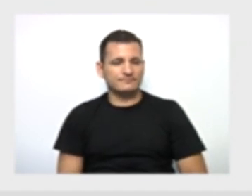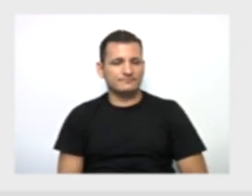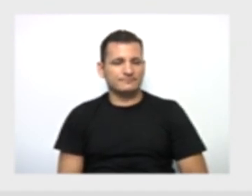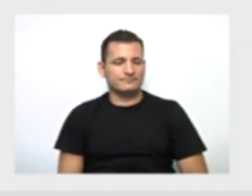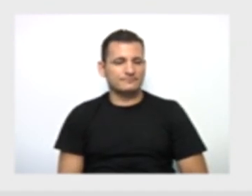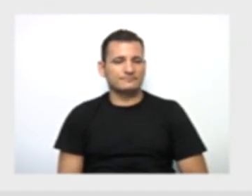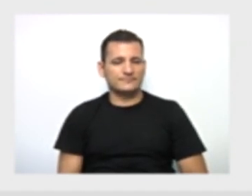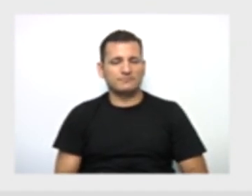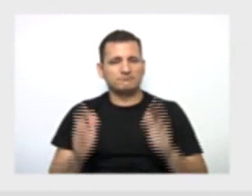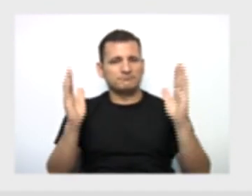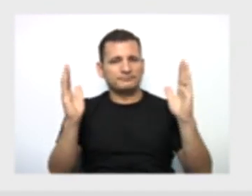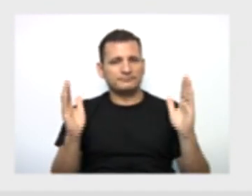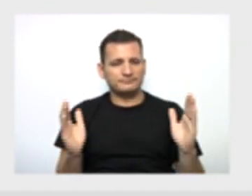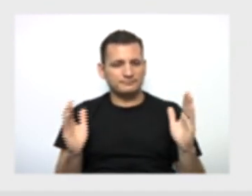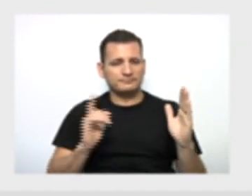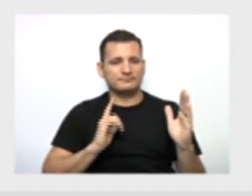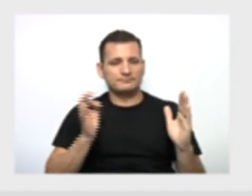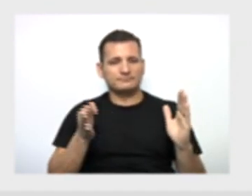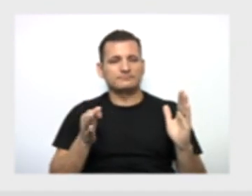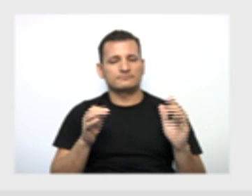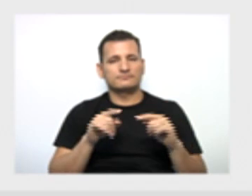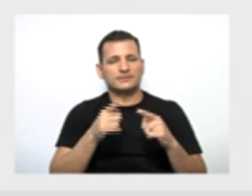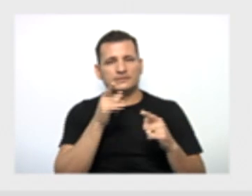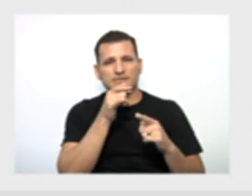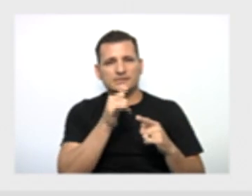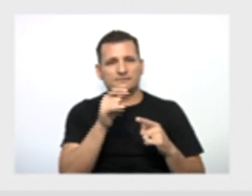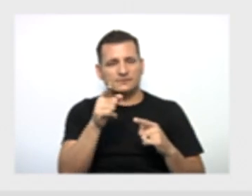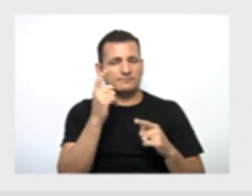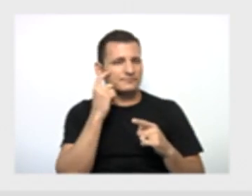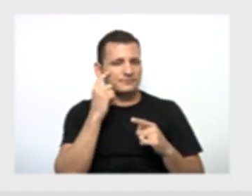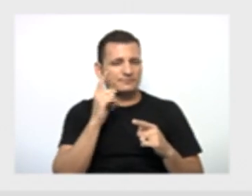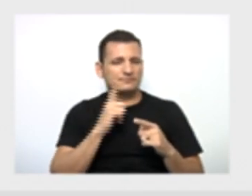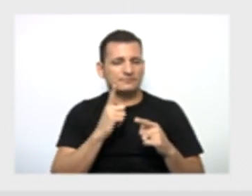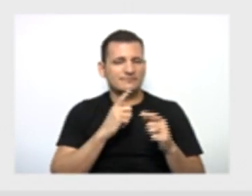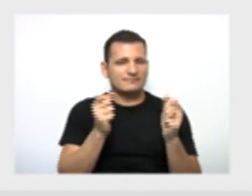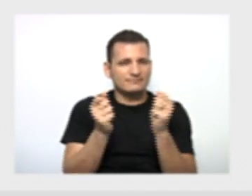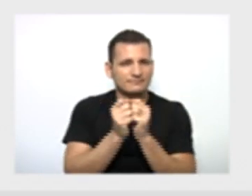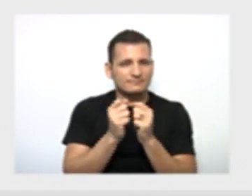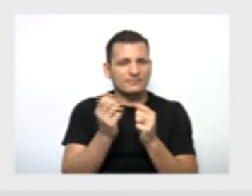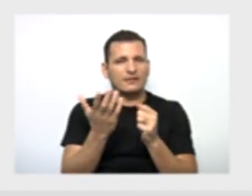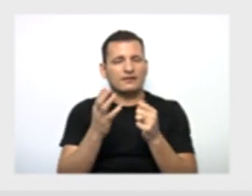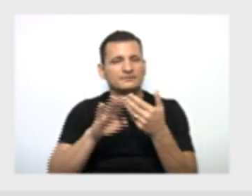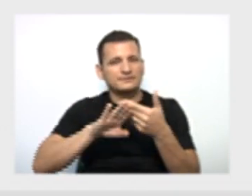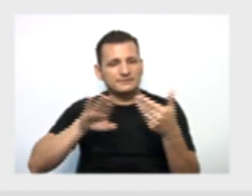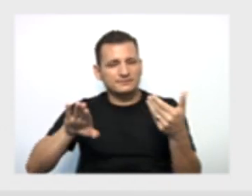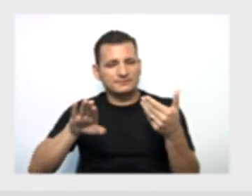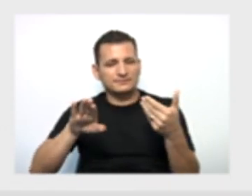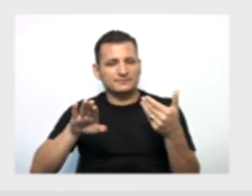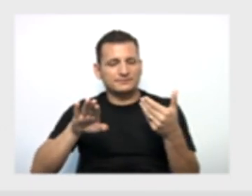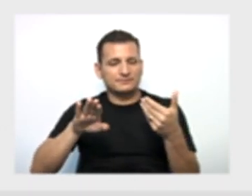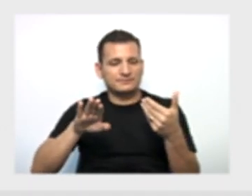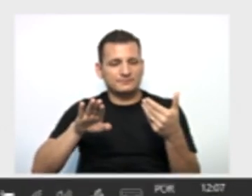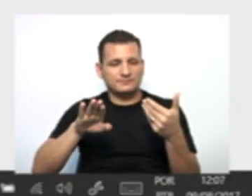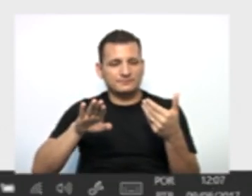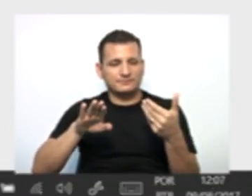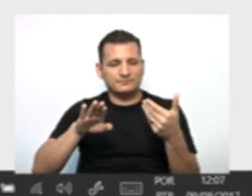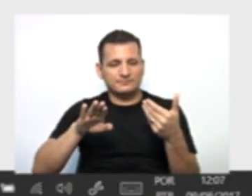está bem certinho, mas se você achar que ele está muito junto ou que quer dar uma separada maior na